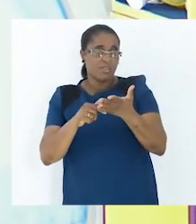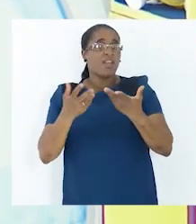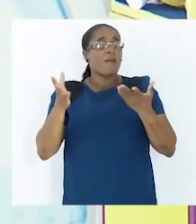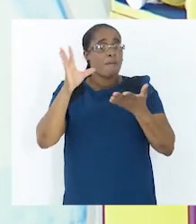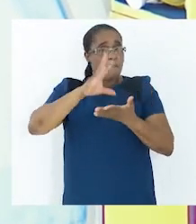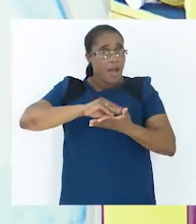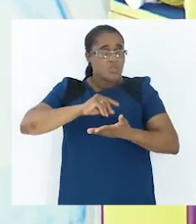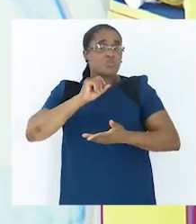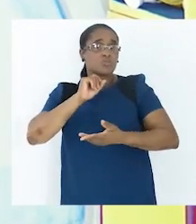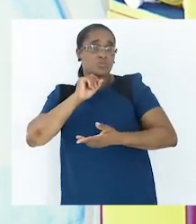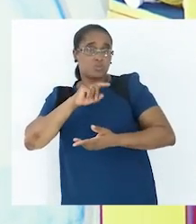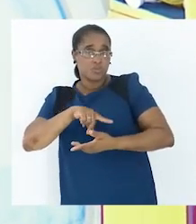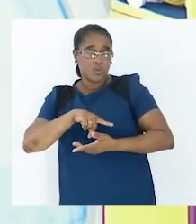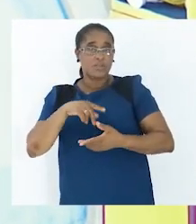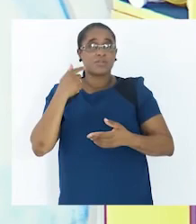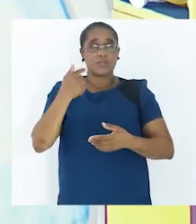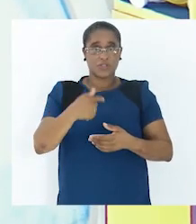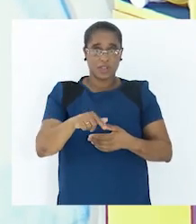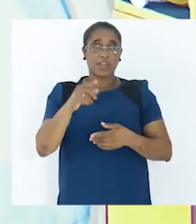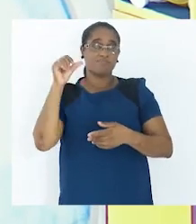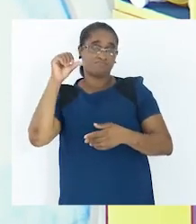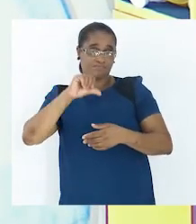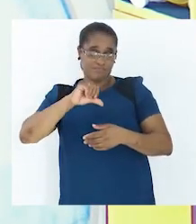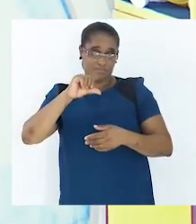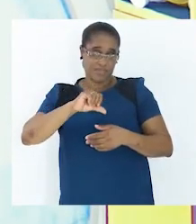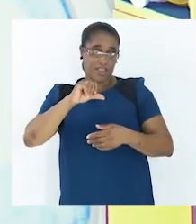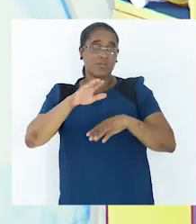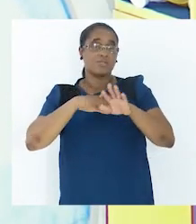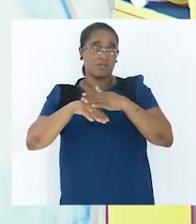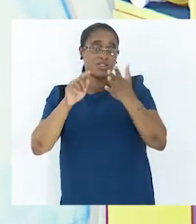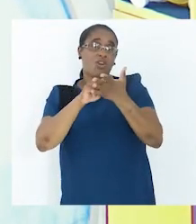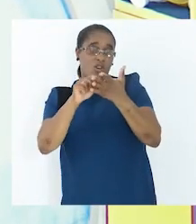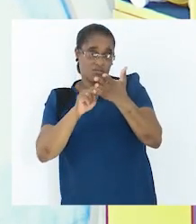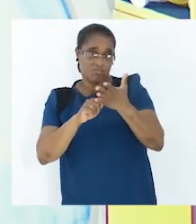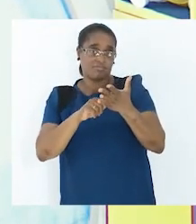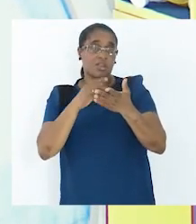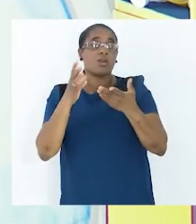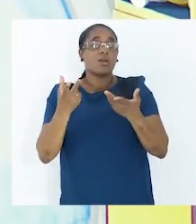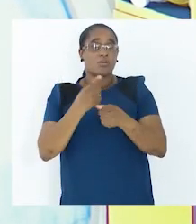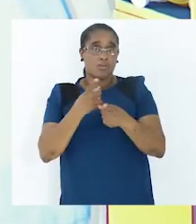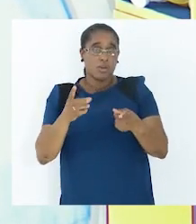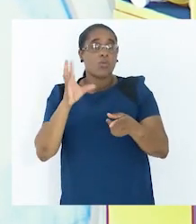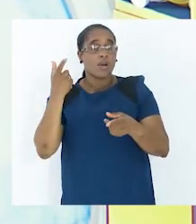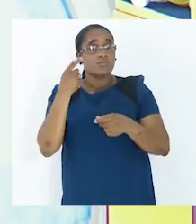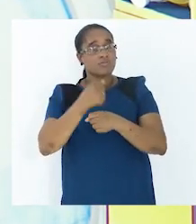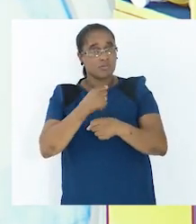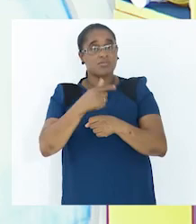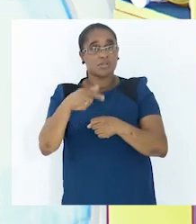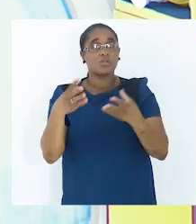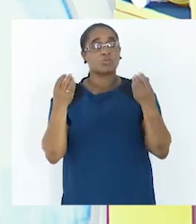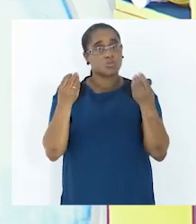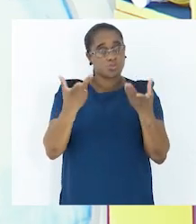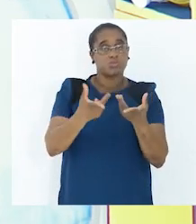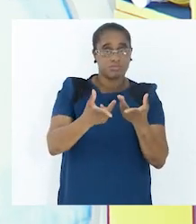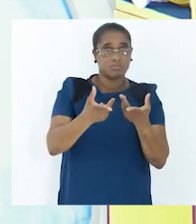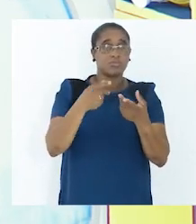mais possibilidade de termos erros de cálculos, não é? Quando mais passos o exercício exige, mais